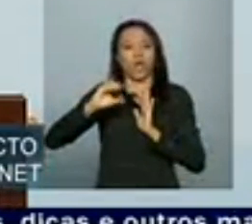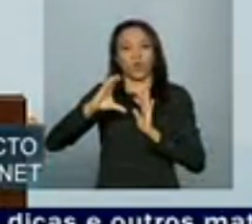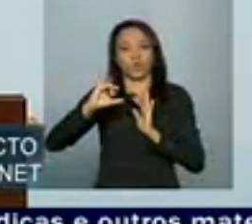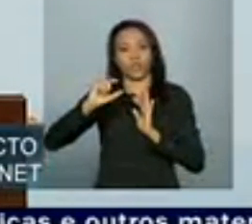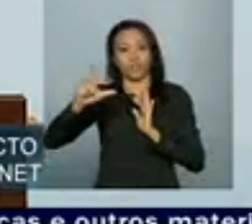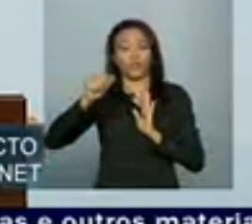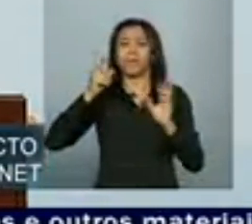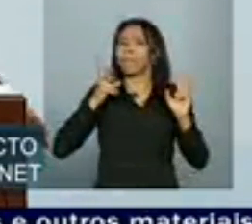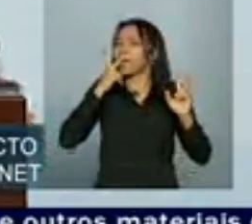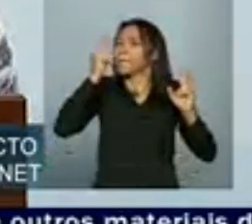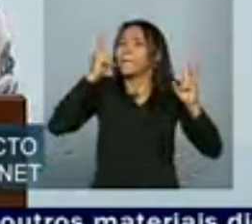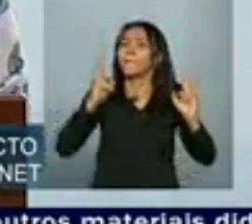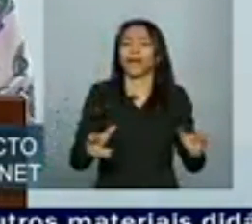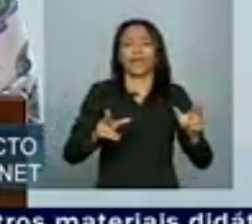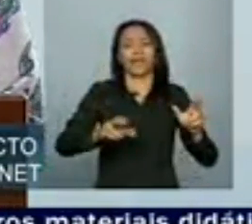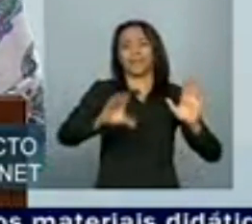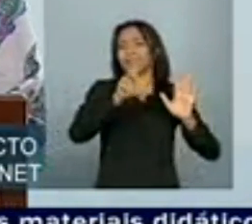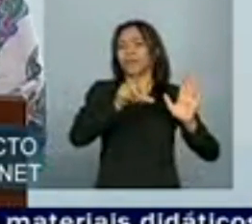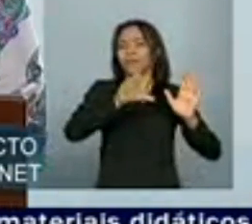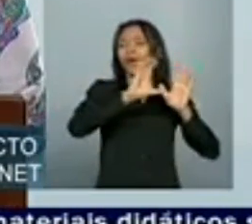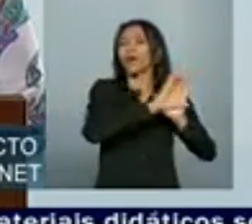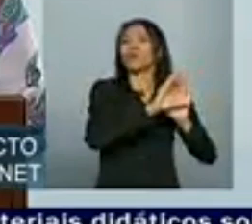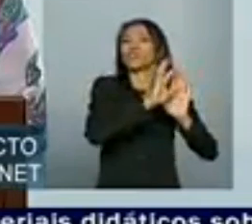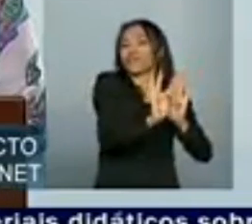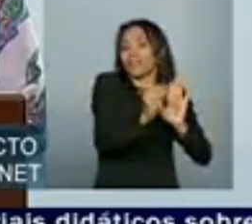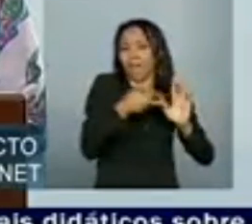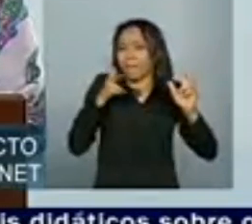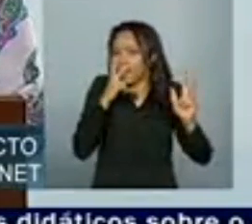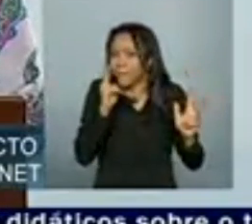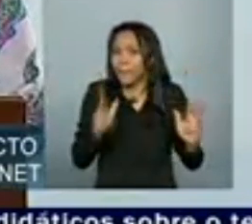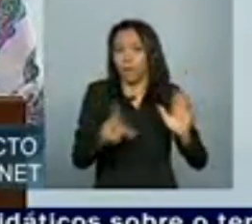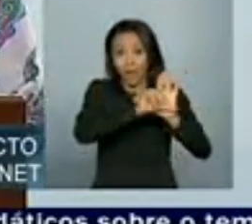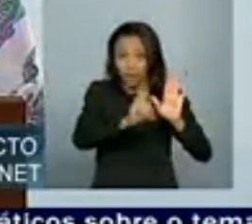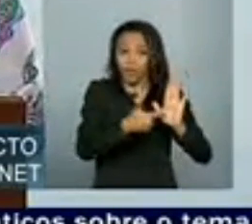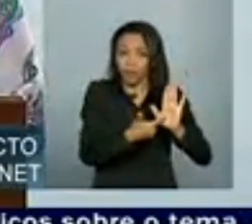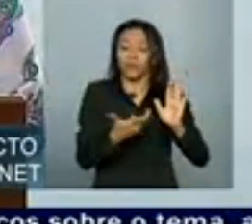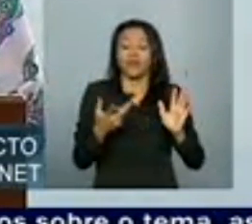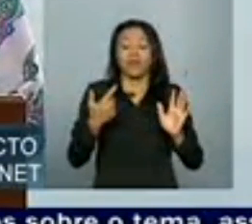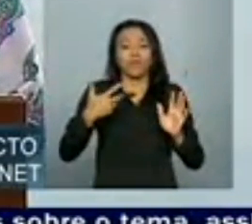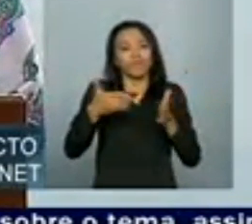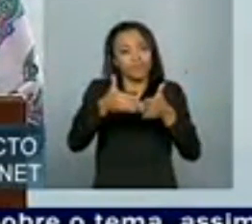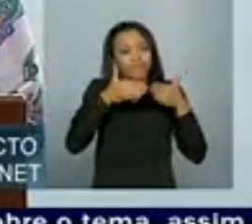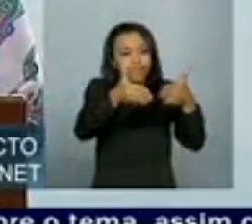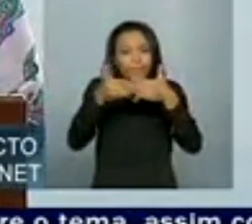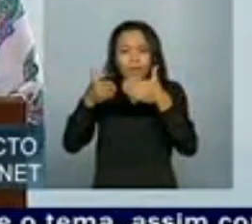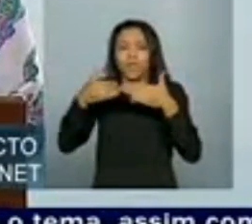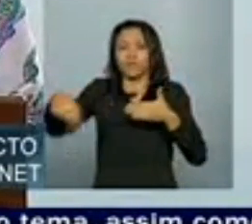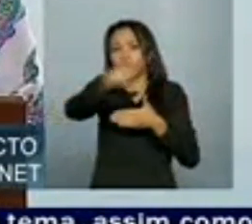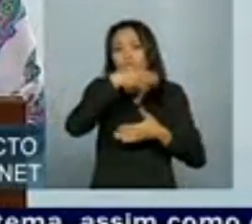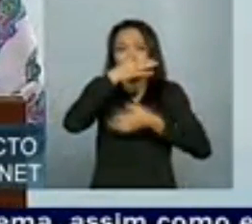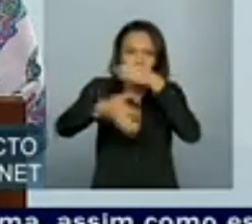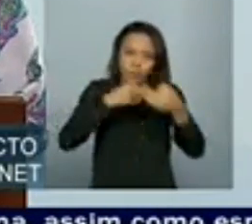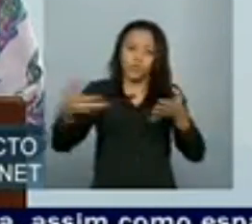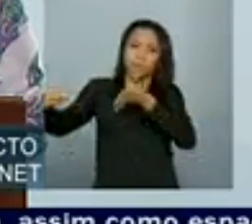no mundo offline. Convido a todos a participar desse